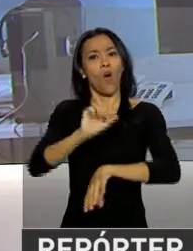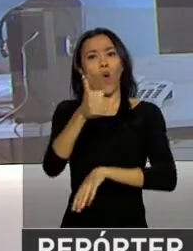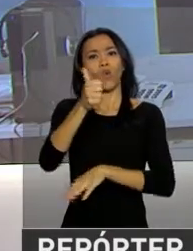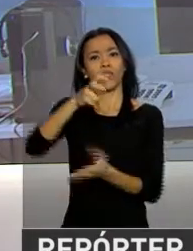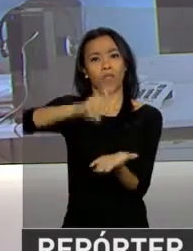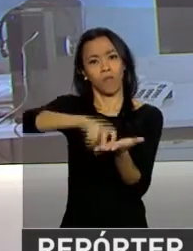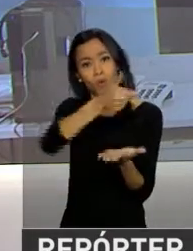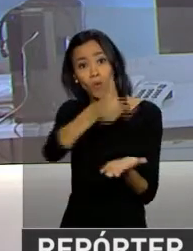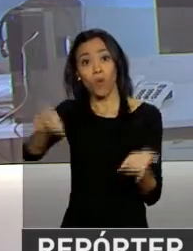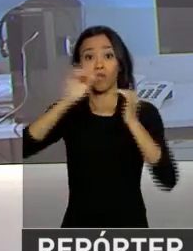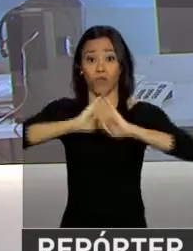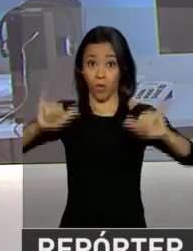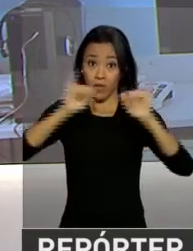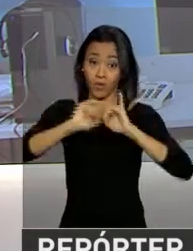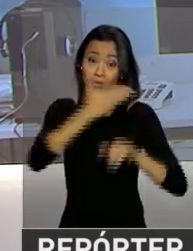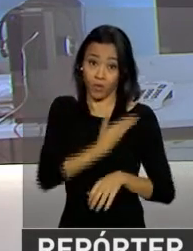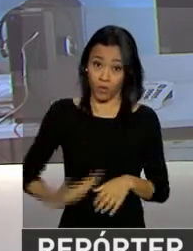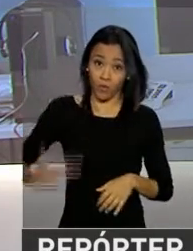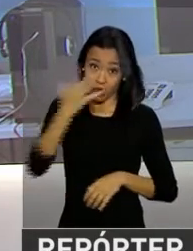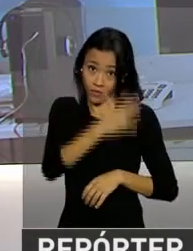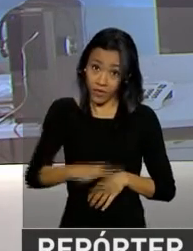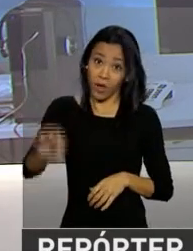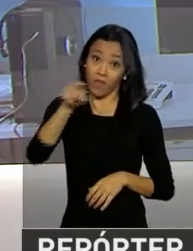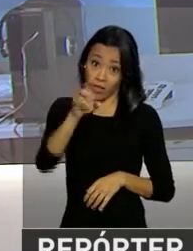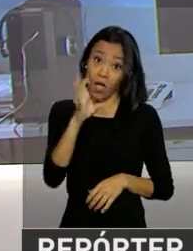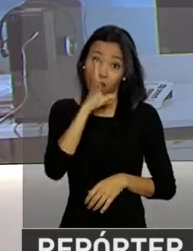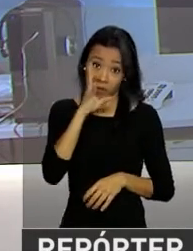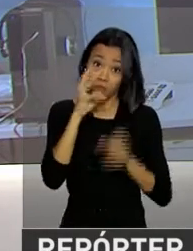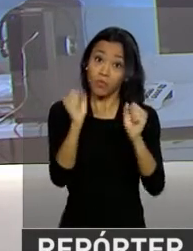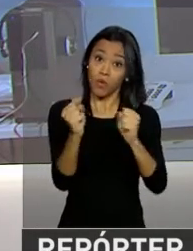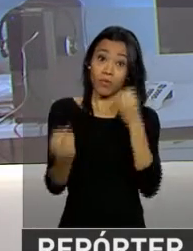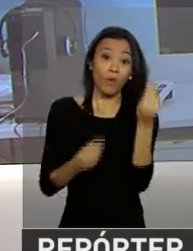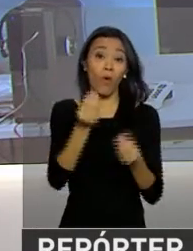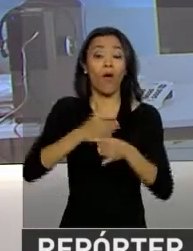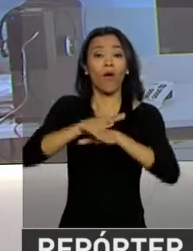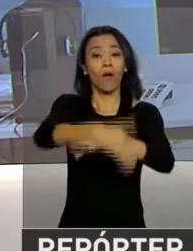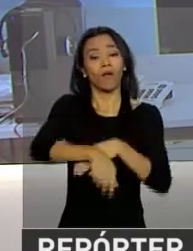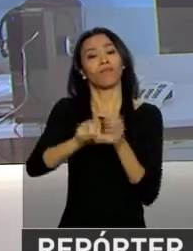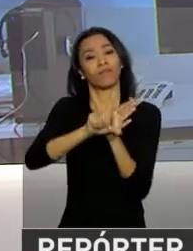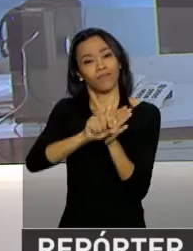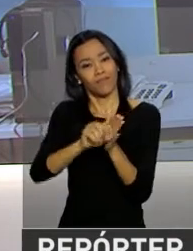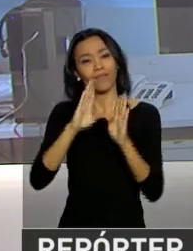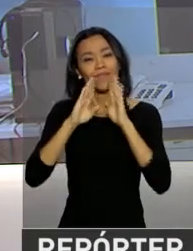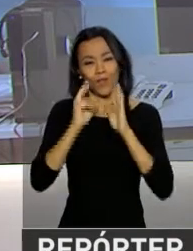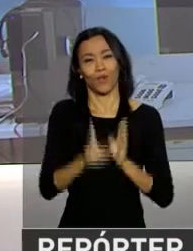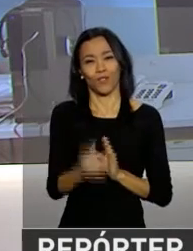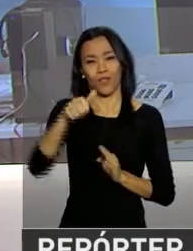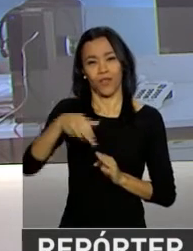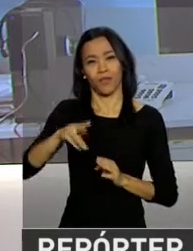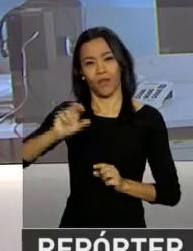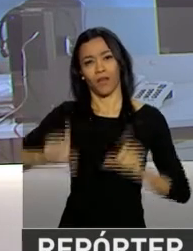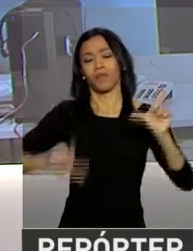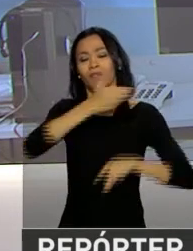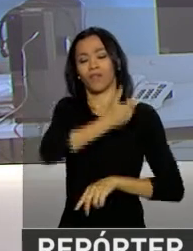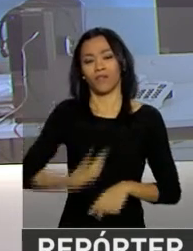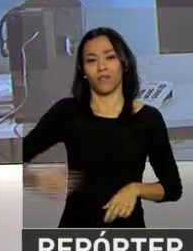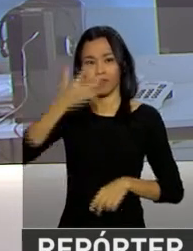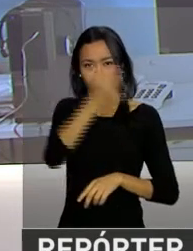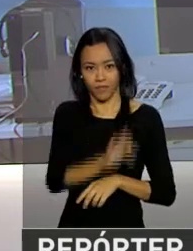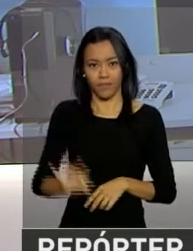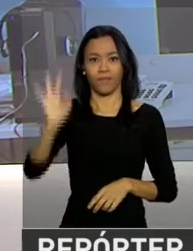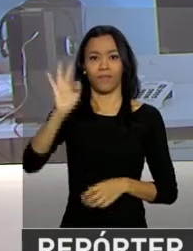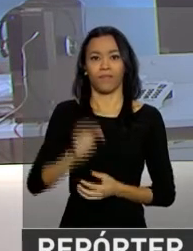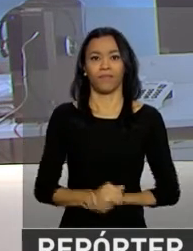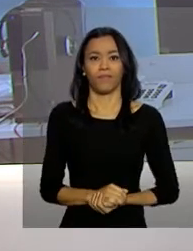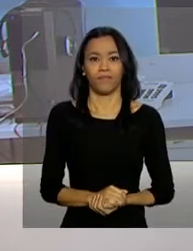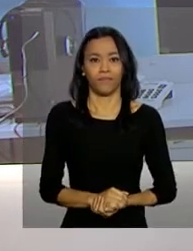com outras informações do governo federal acompanhe também as novidades em nossas redes sociais continua com a gente e nbr a tv do governo